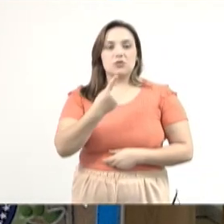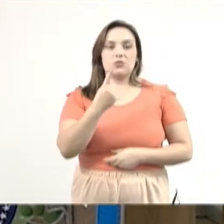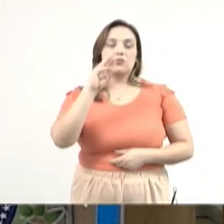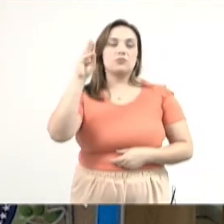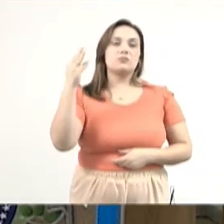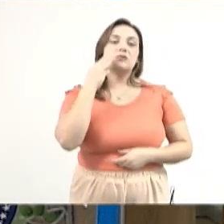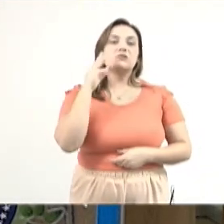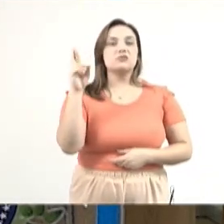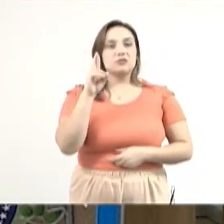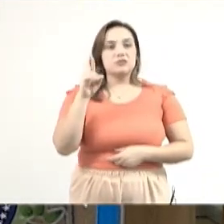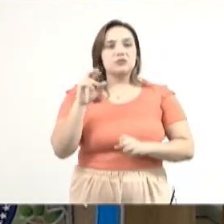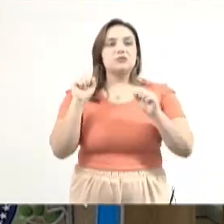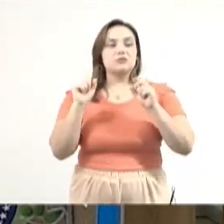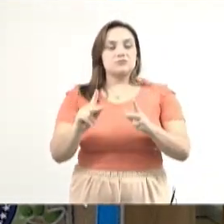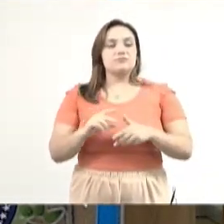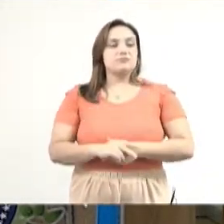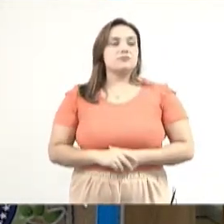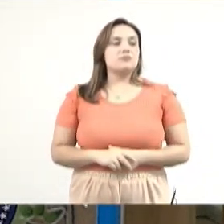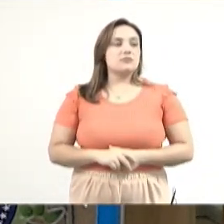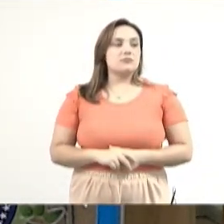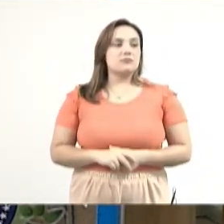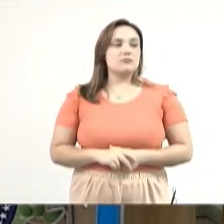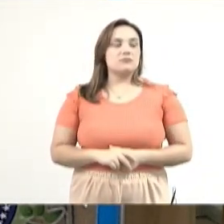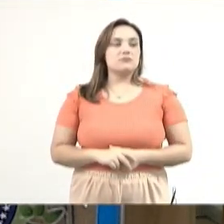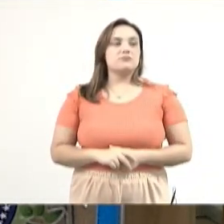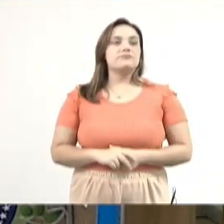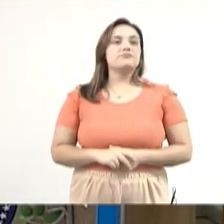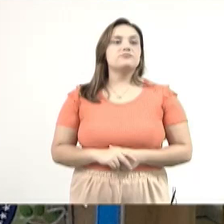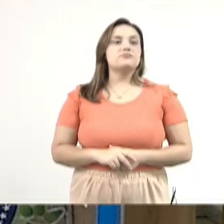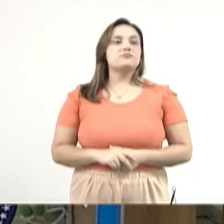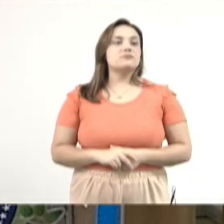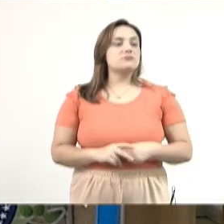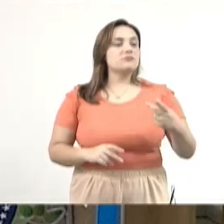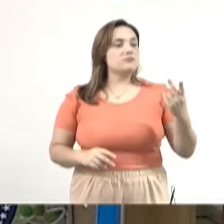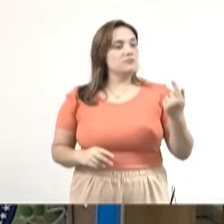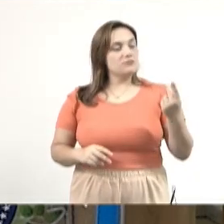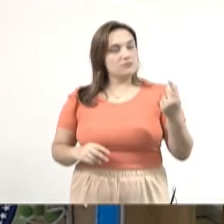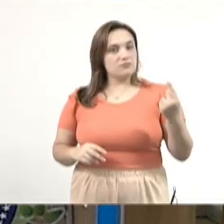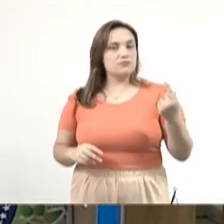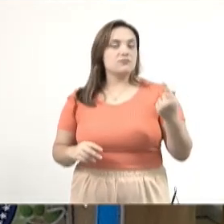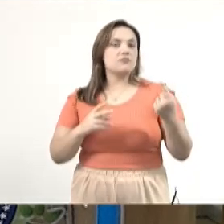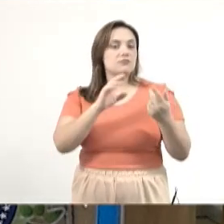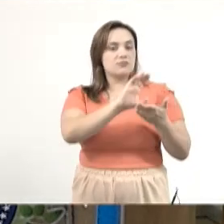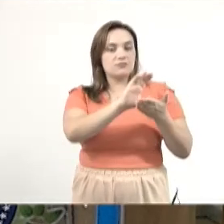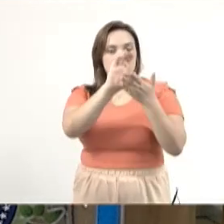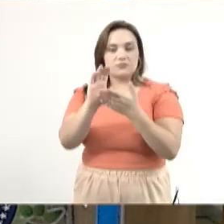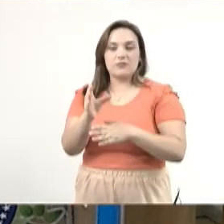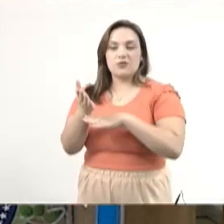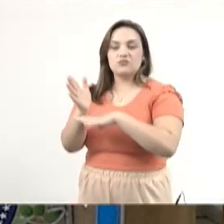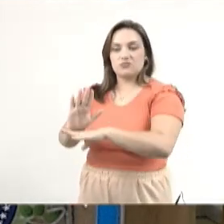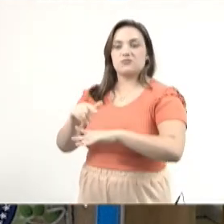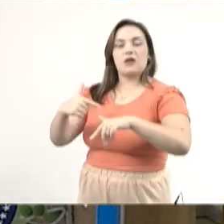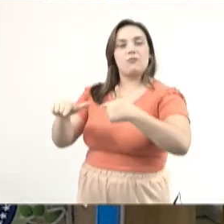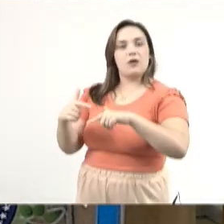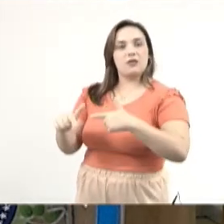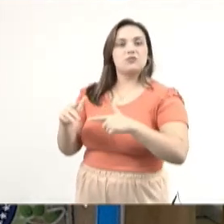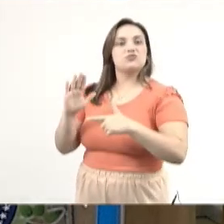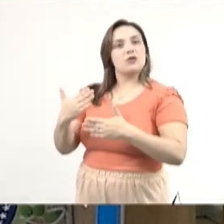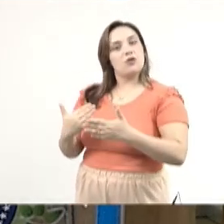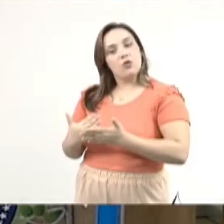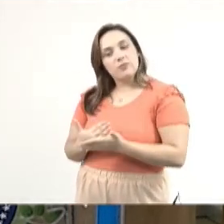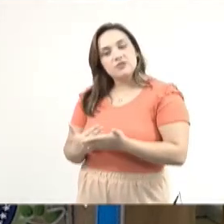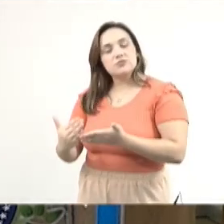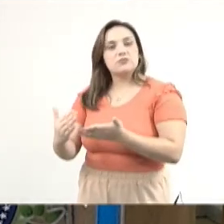reais. A gente tem uma última informação também sobre a finalidade dessas emendas no sentido de investimento e custeio de atividades que já estão em